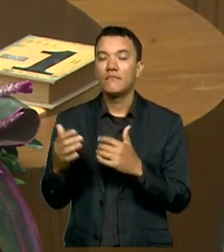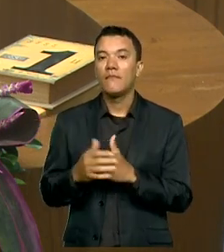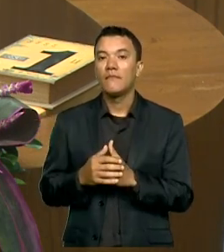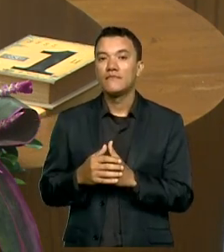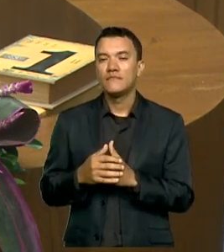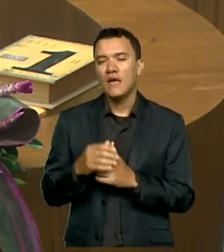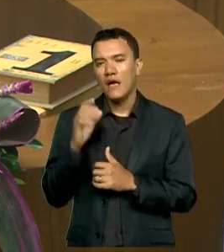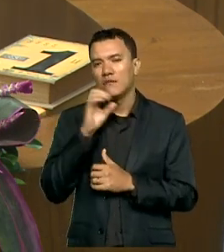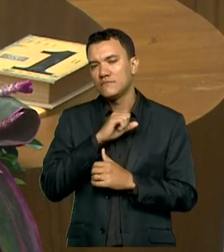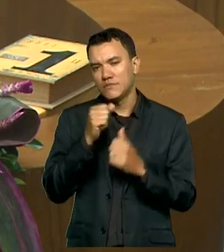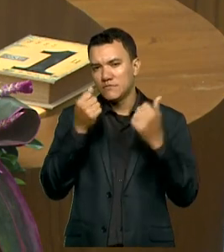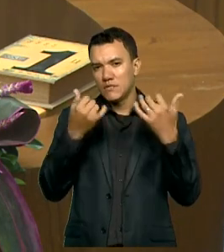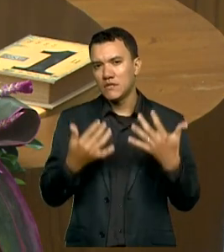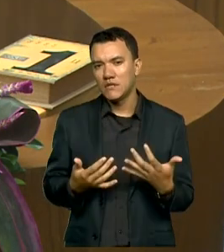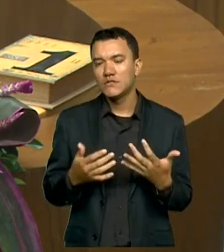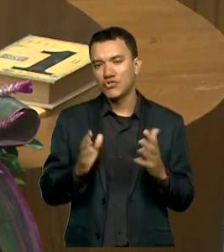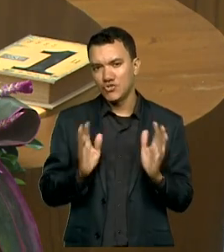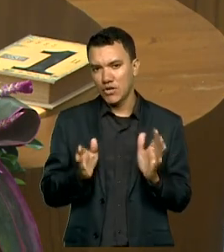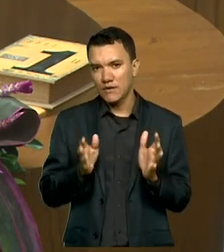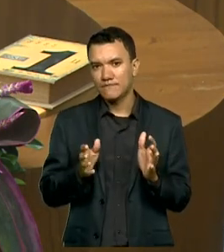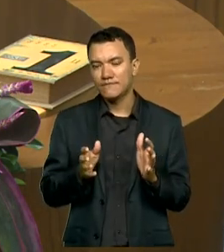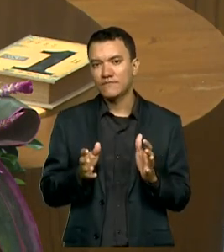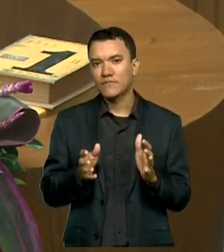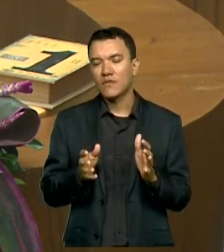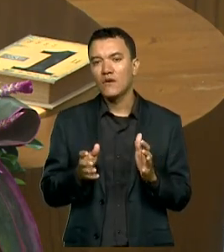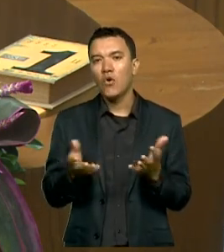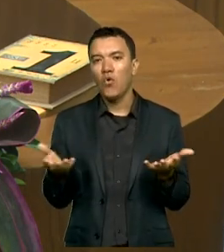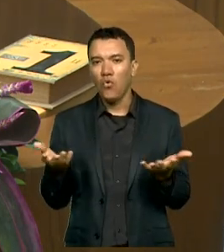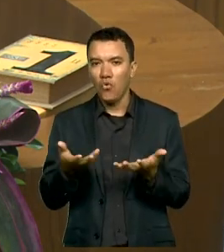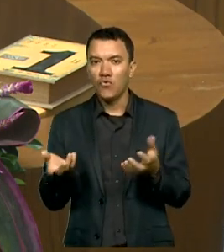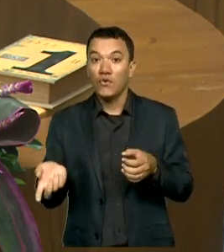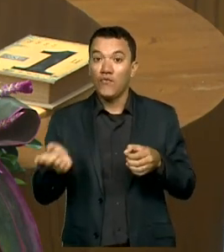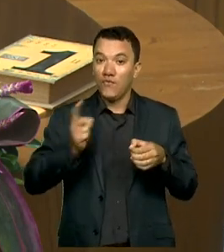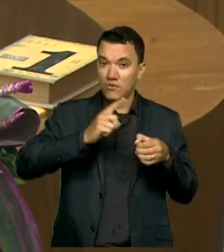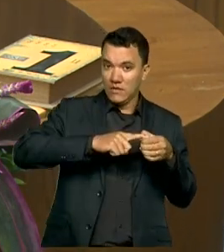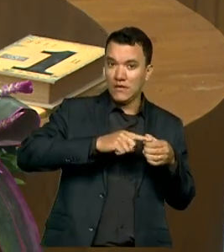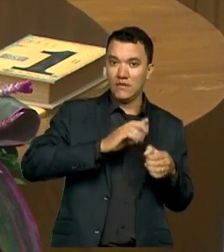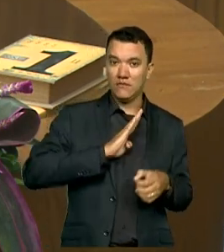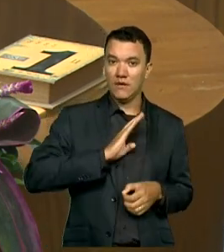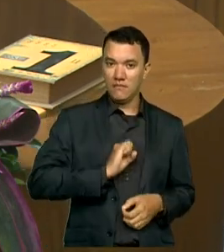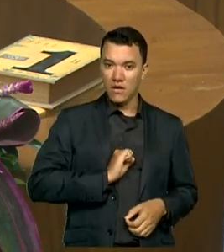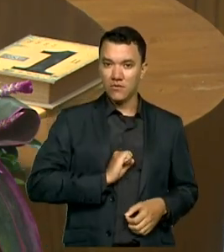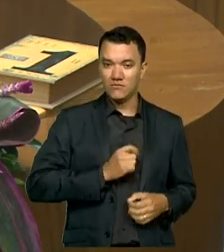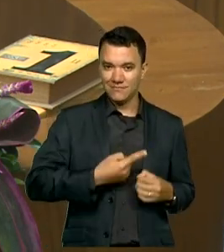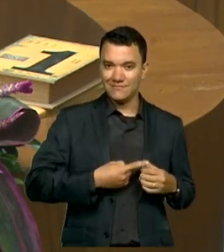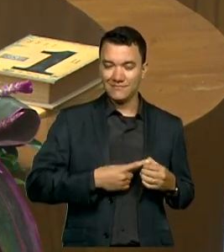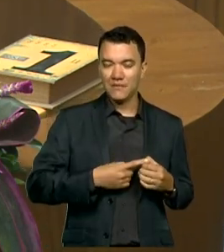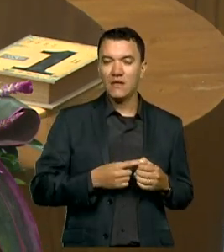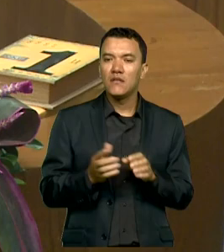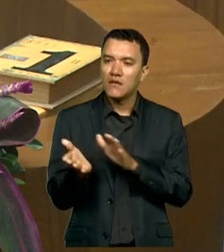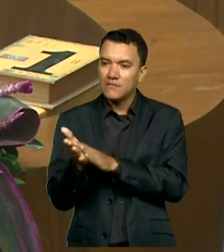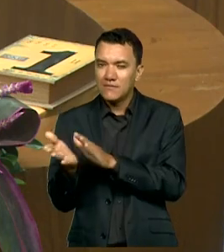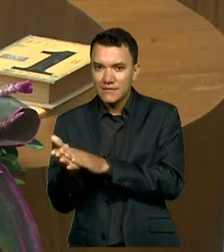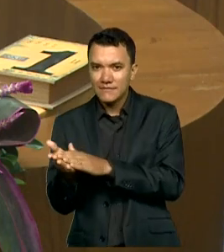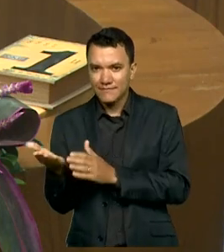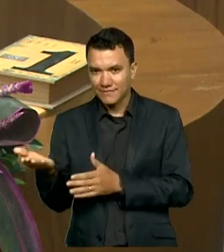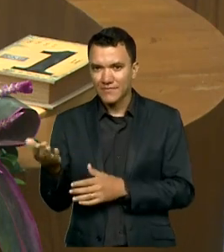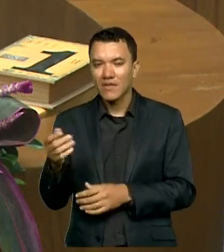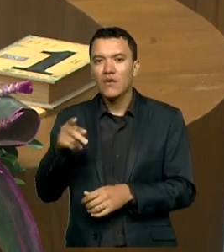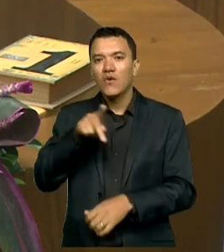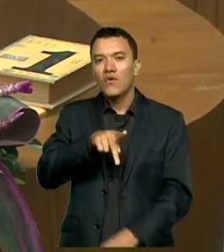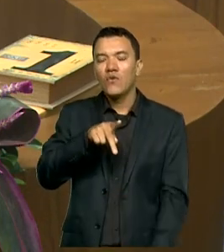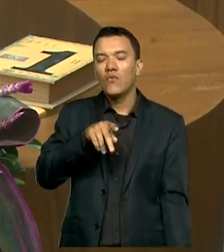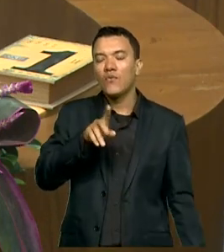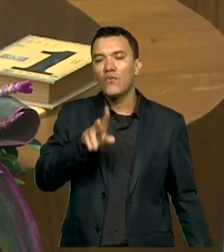estou retornando hoje lá para Balsas, e parabenizar também nosso prefeito Dr. Eric, ainda falando